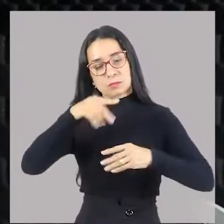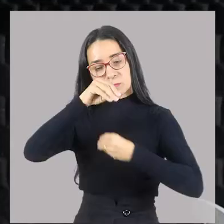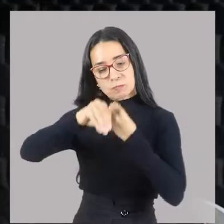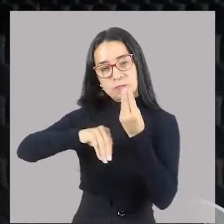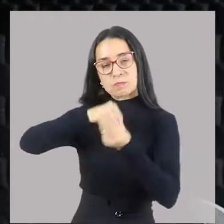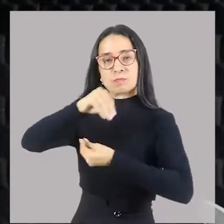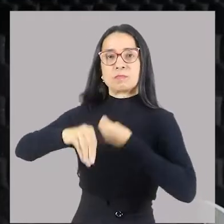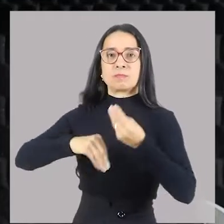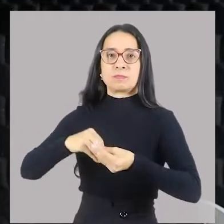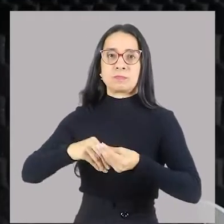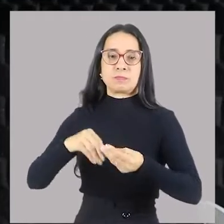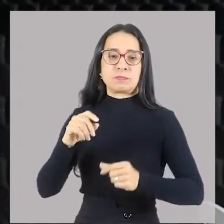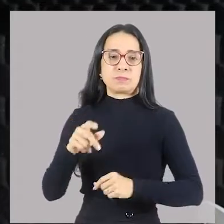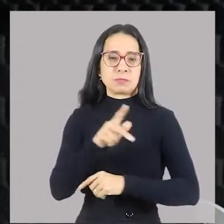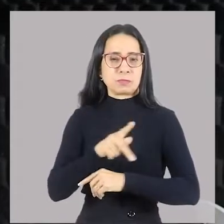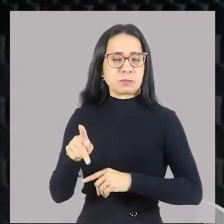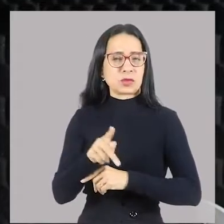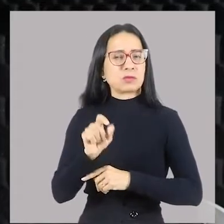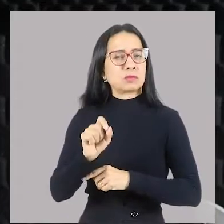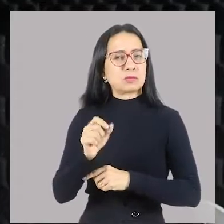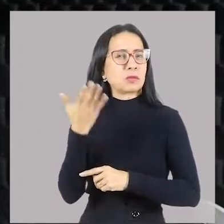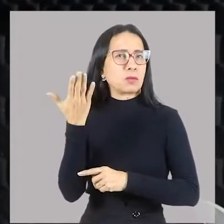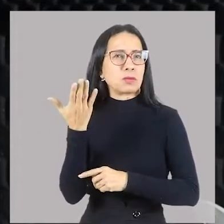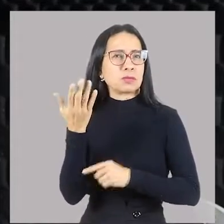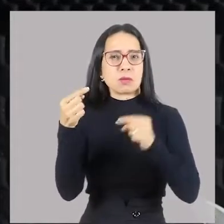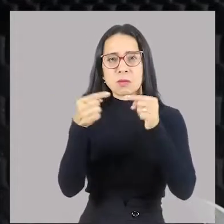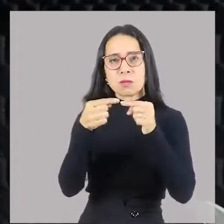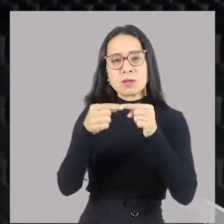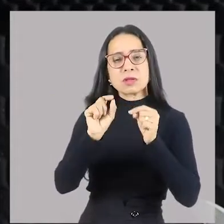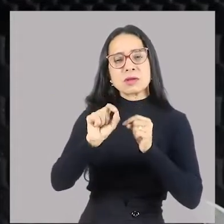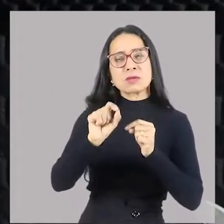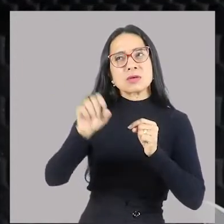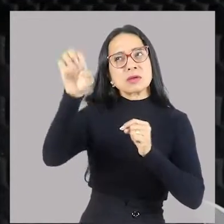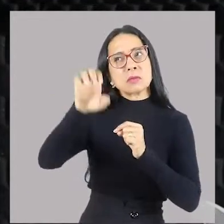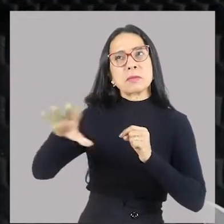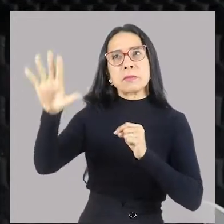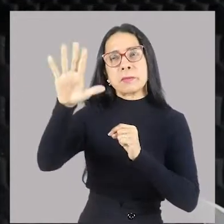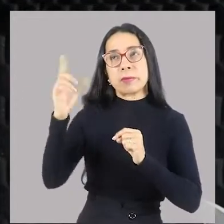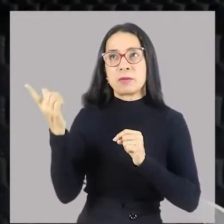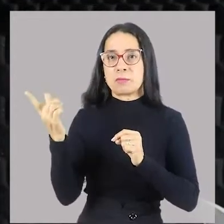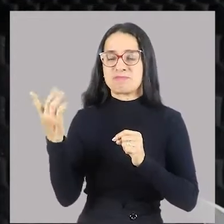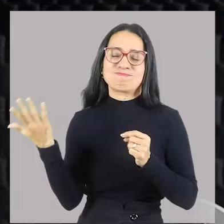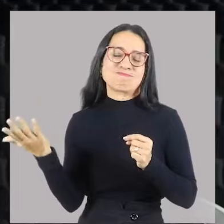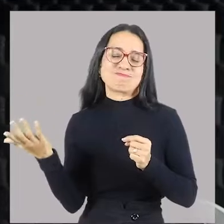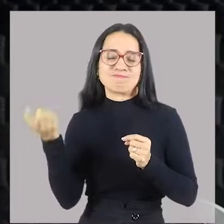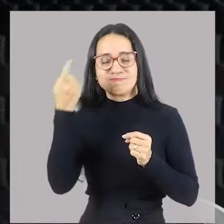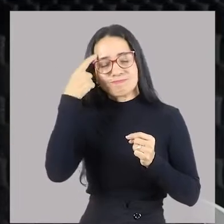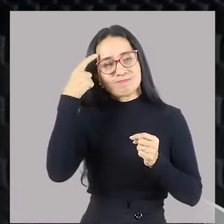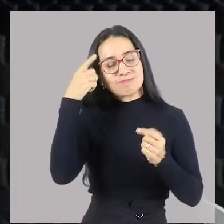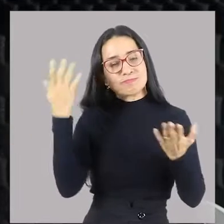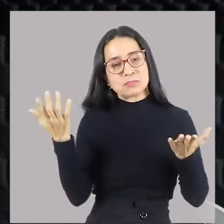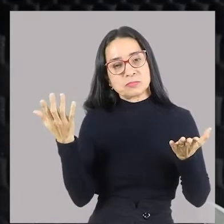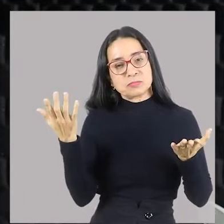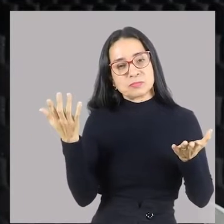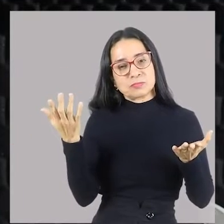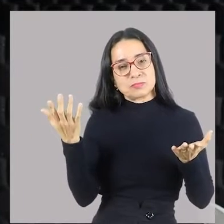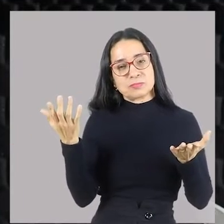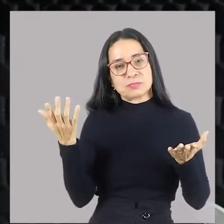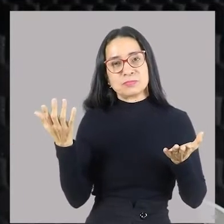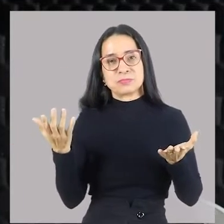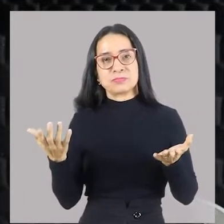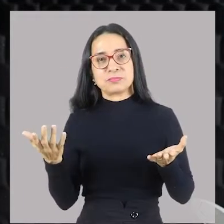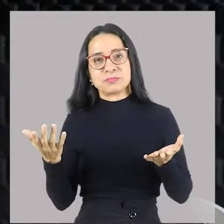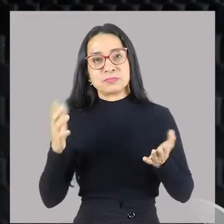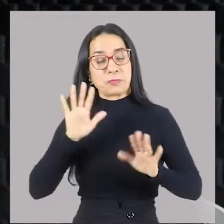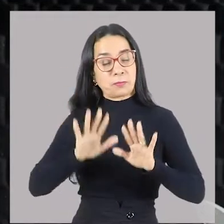mistura. Professor, o senhor se identifica com quem? Com o europeu? Será? Olha aqui, Moreno Show, em Paim, em Manhinha,